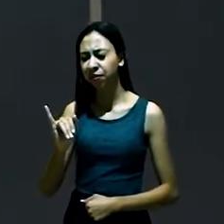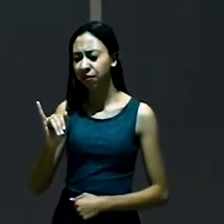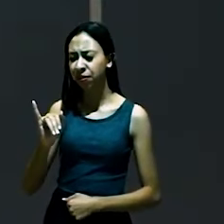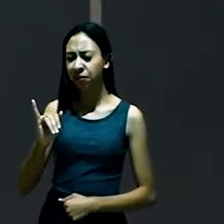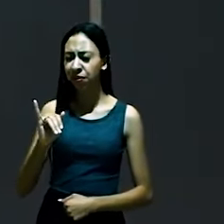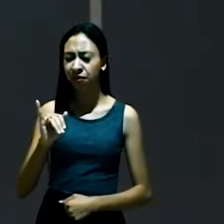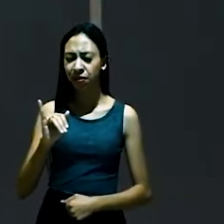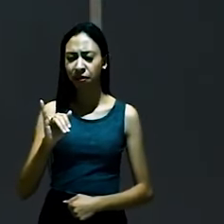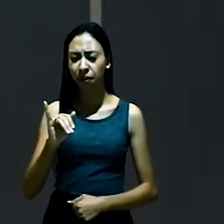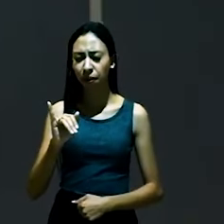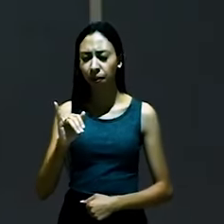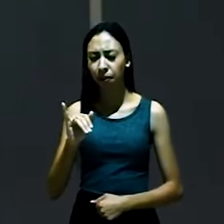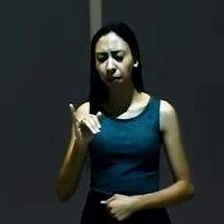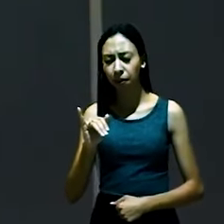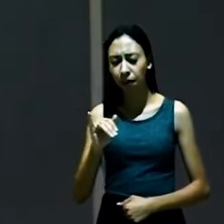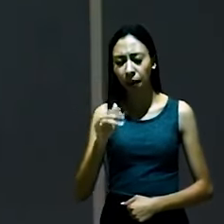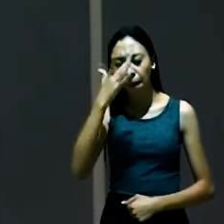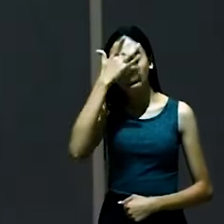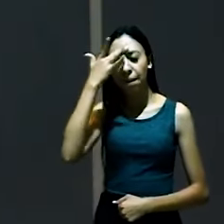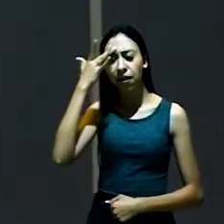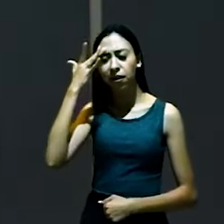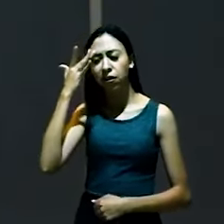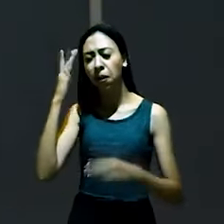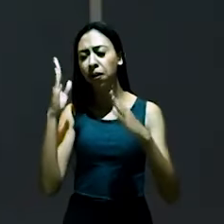Os teus filhos que estão aí em casa.